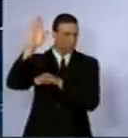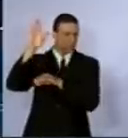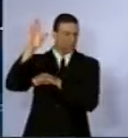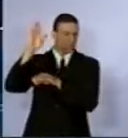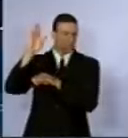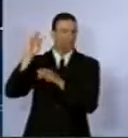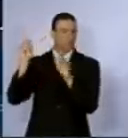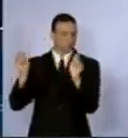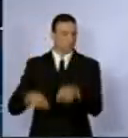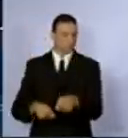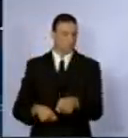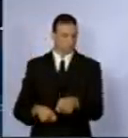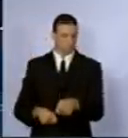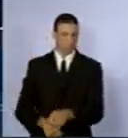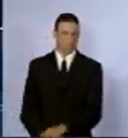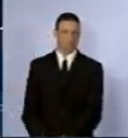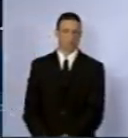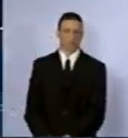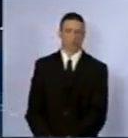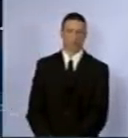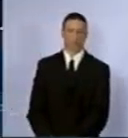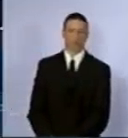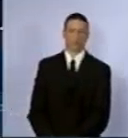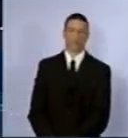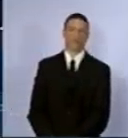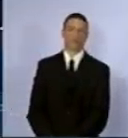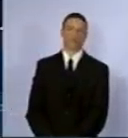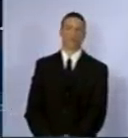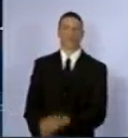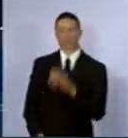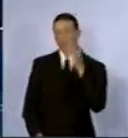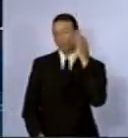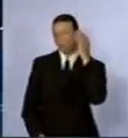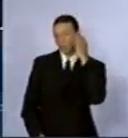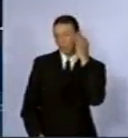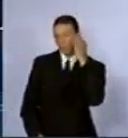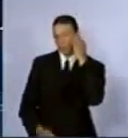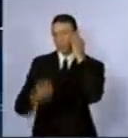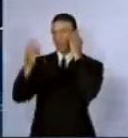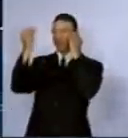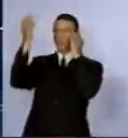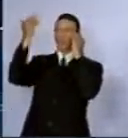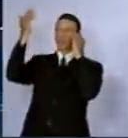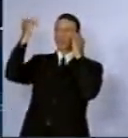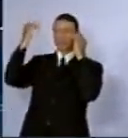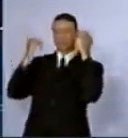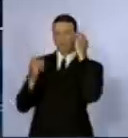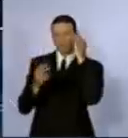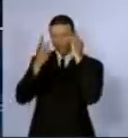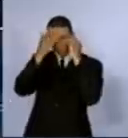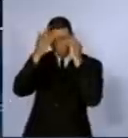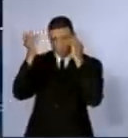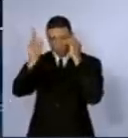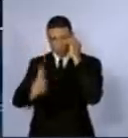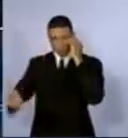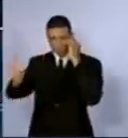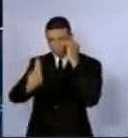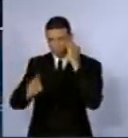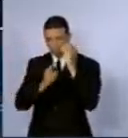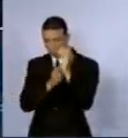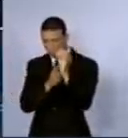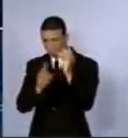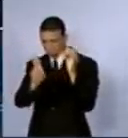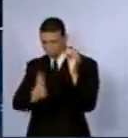Inclusive, esse período de tempo aqui, que vocês podem ver, é quando o celular se tornou popular e começou a ser mais usado pela população. Quando nós falamos de